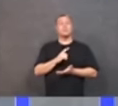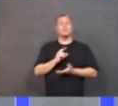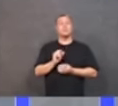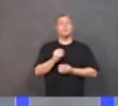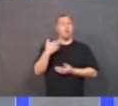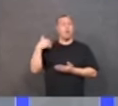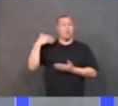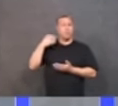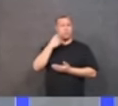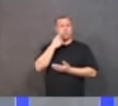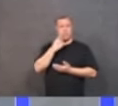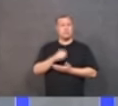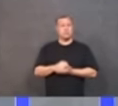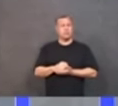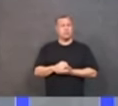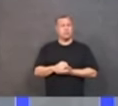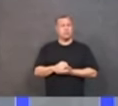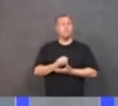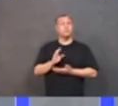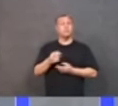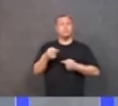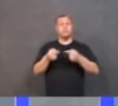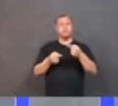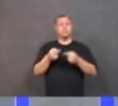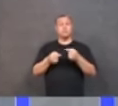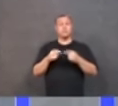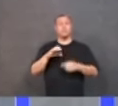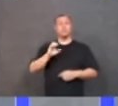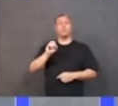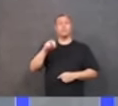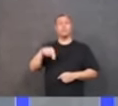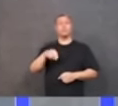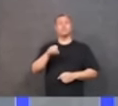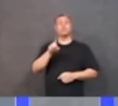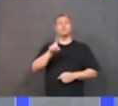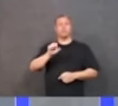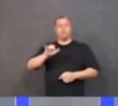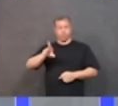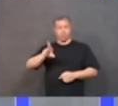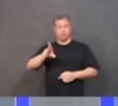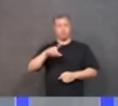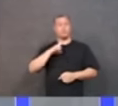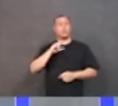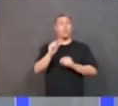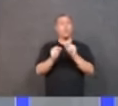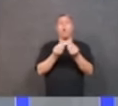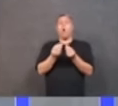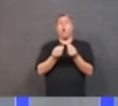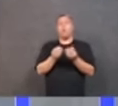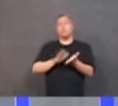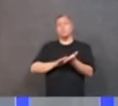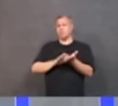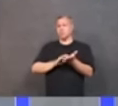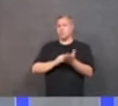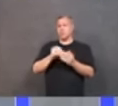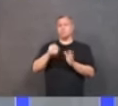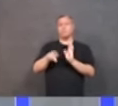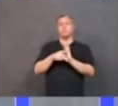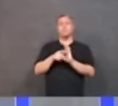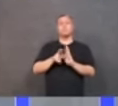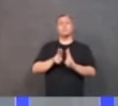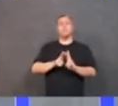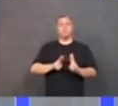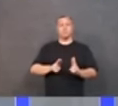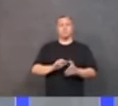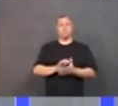Recentemente nós temos feito uma discussão no Conselho Diretor a respeito da nossa matriz orçamentária, especificamente